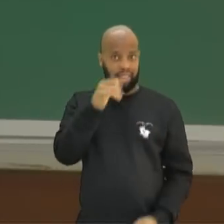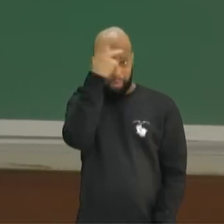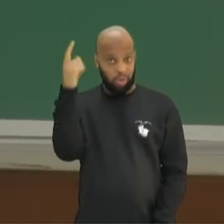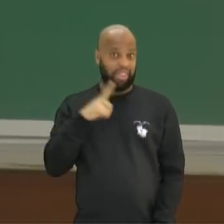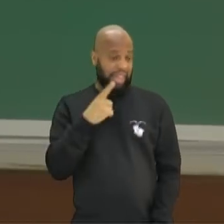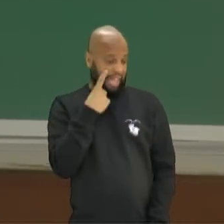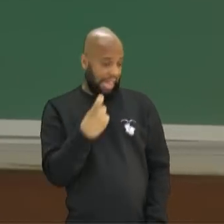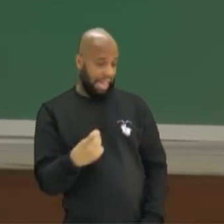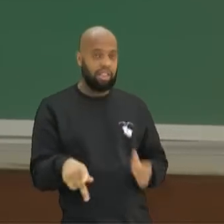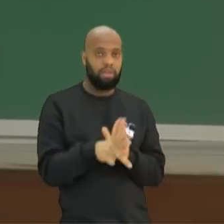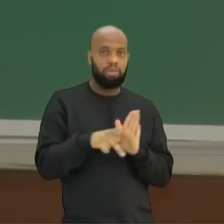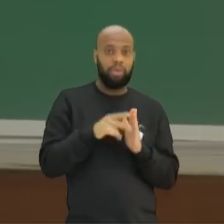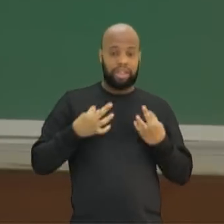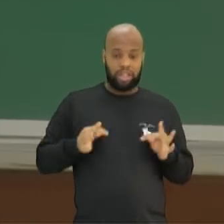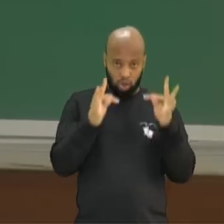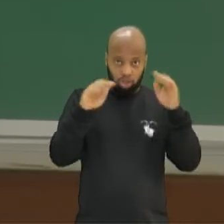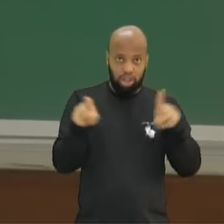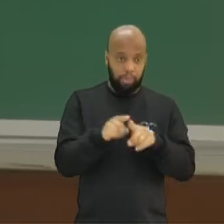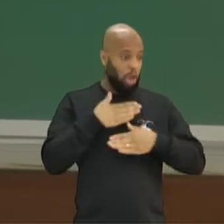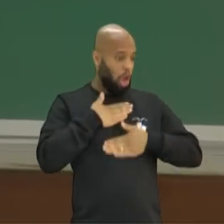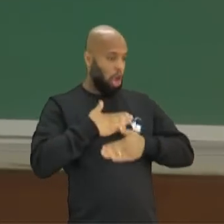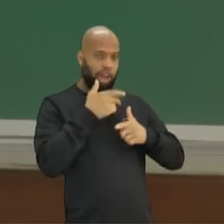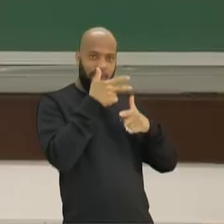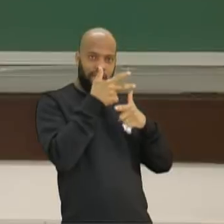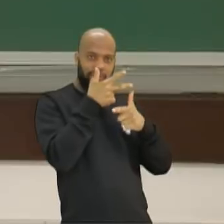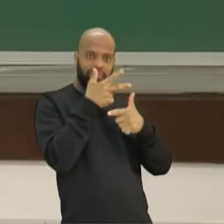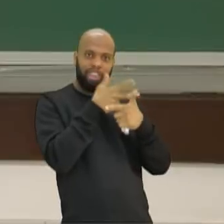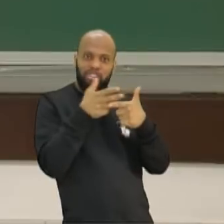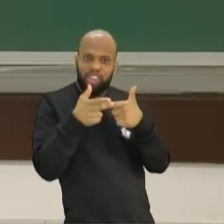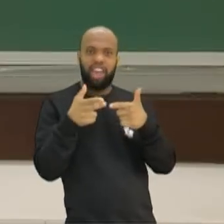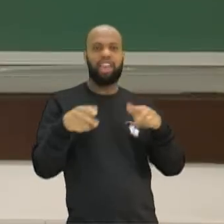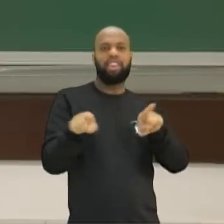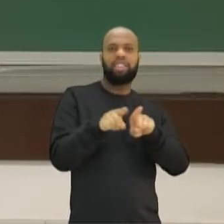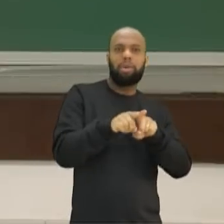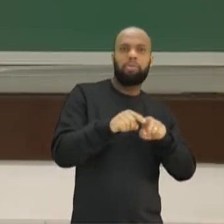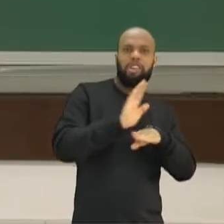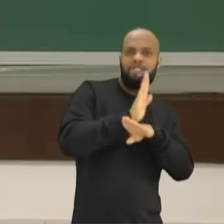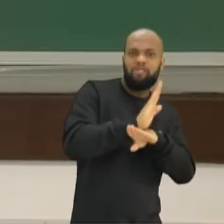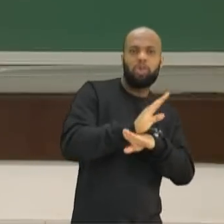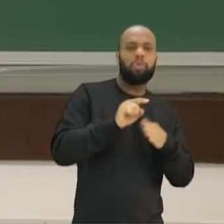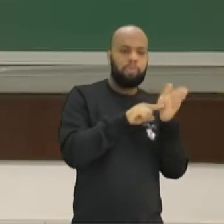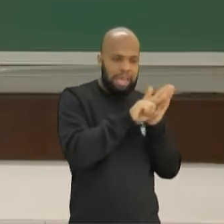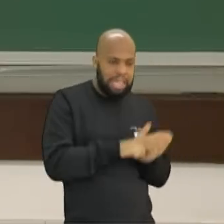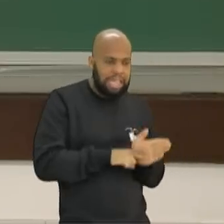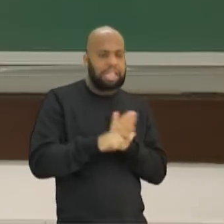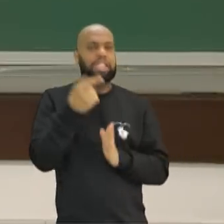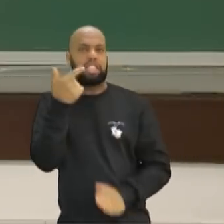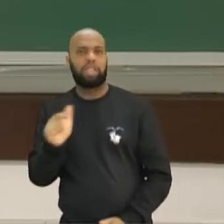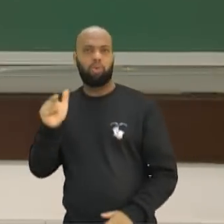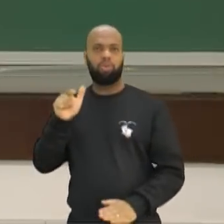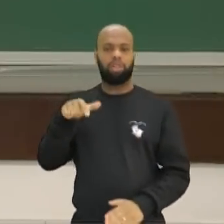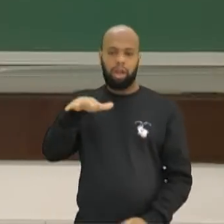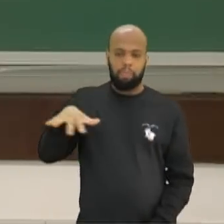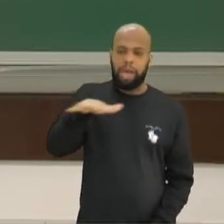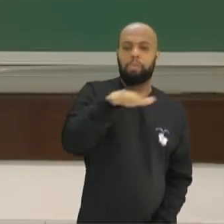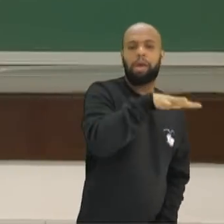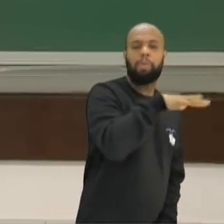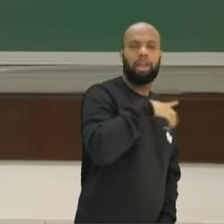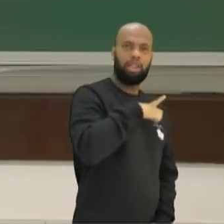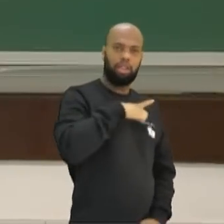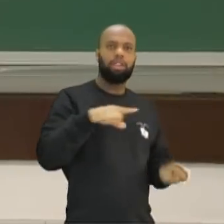por tecnologia e entretenimento, ela acaba pesquisando sobre essas outras plataformas. Por isso,